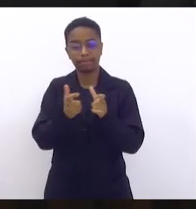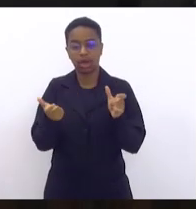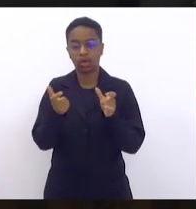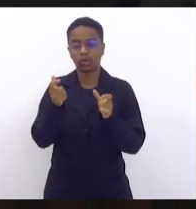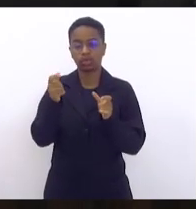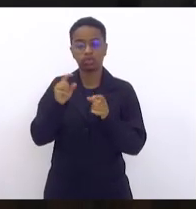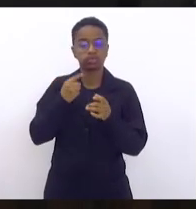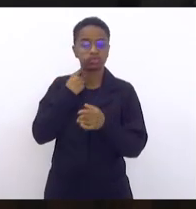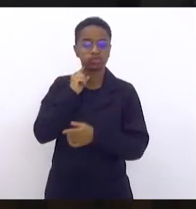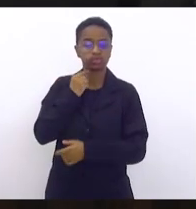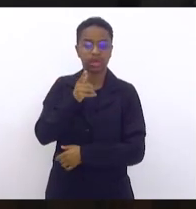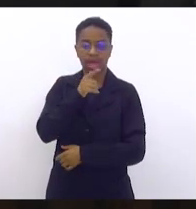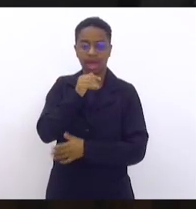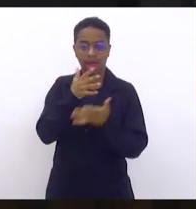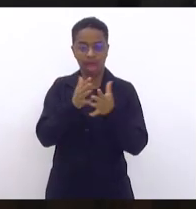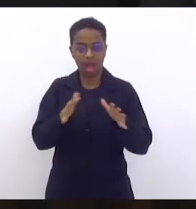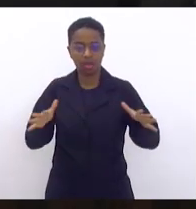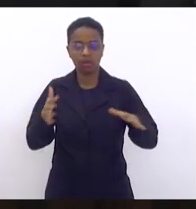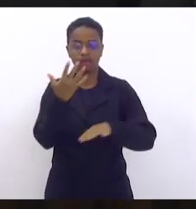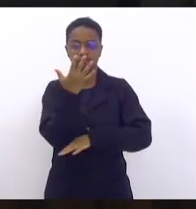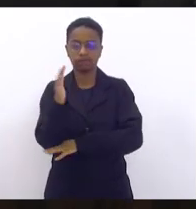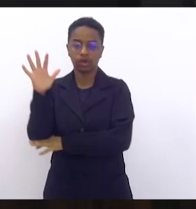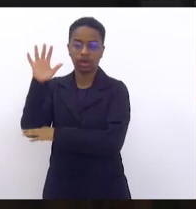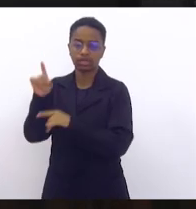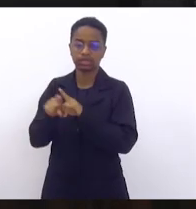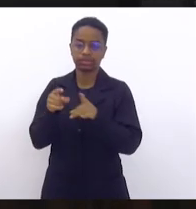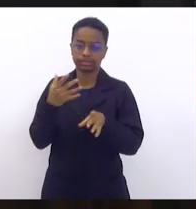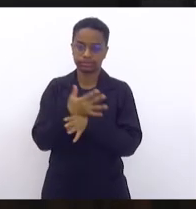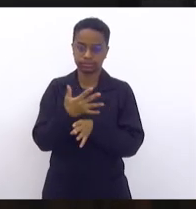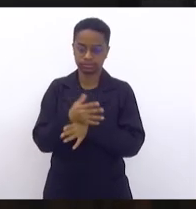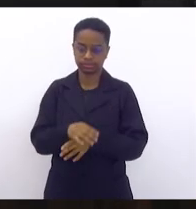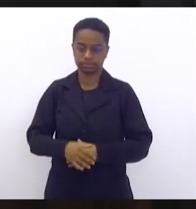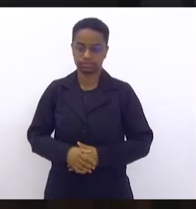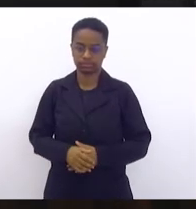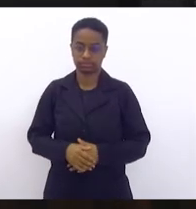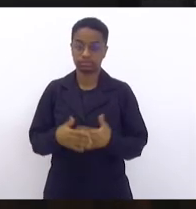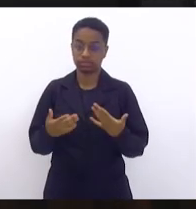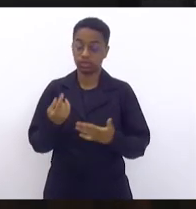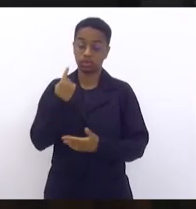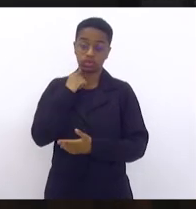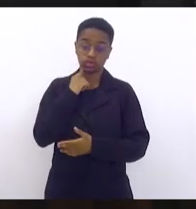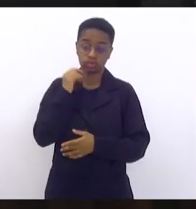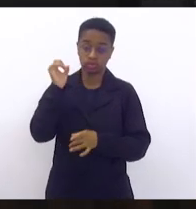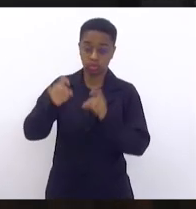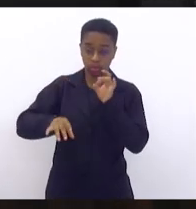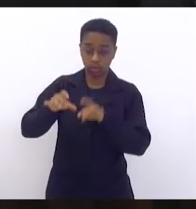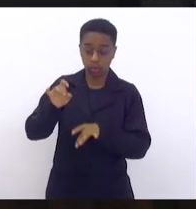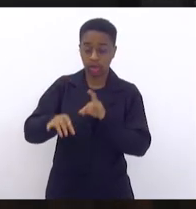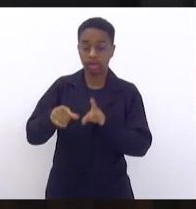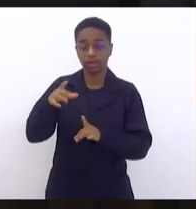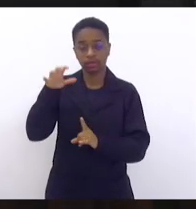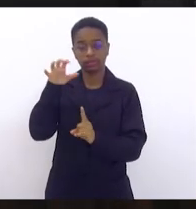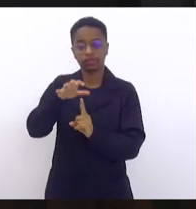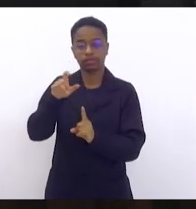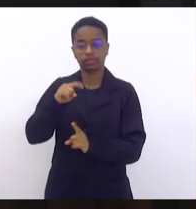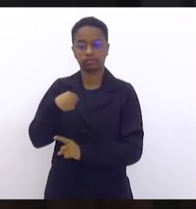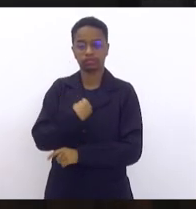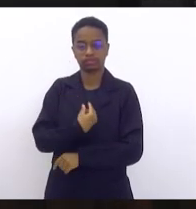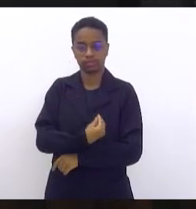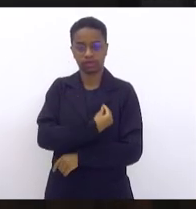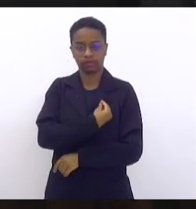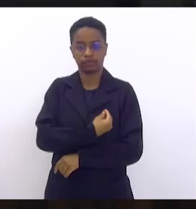nossos oceanos e Os Florestas e cidades essa poluição tem séries impactos em nossa vida